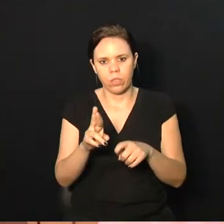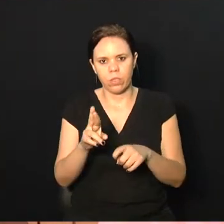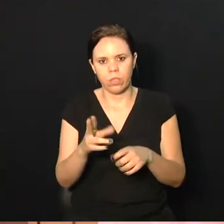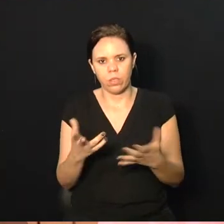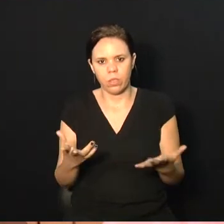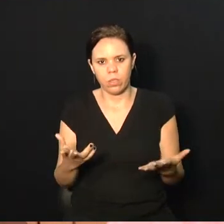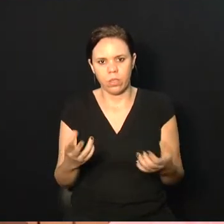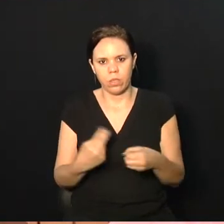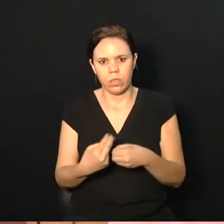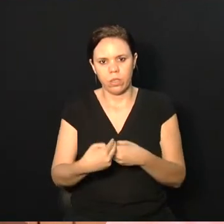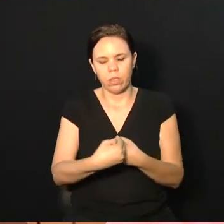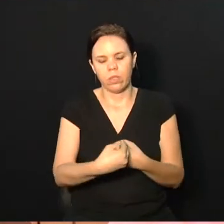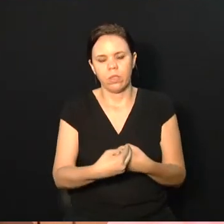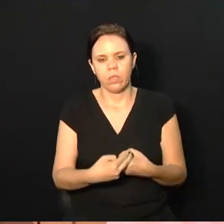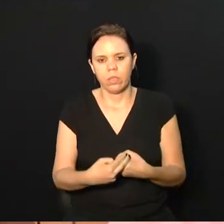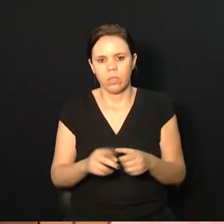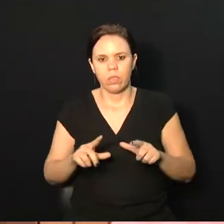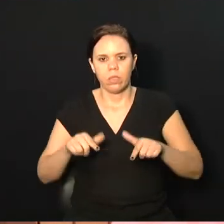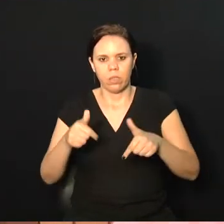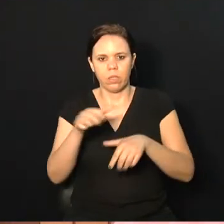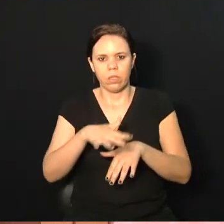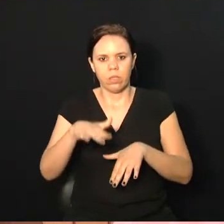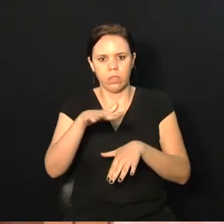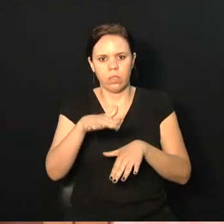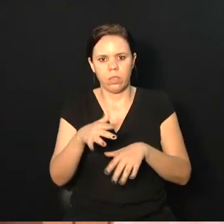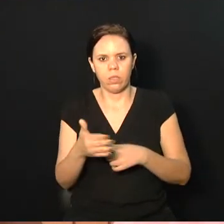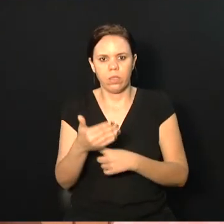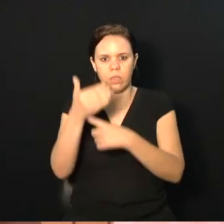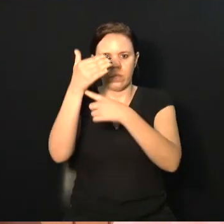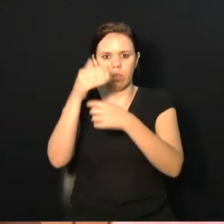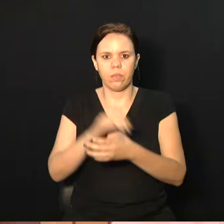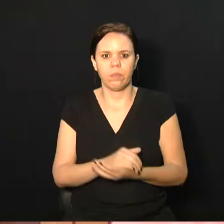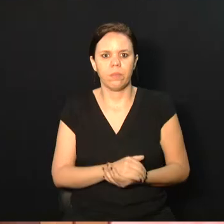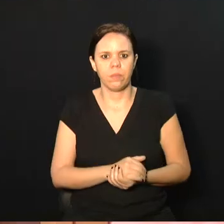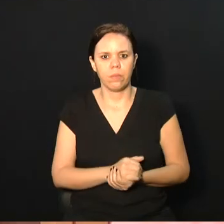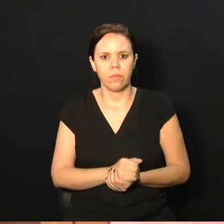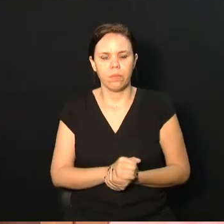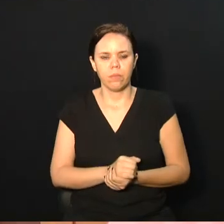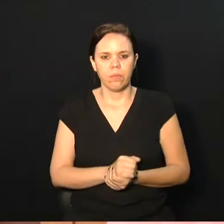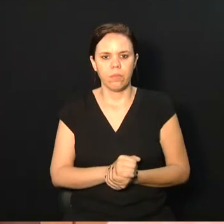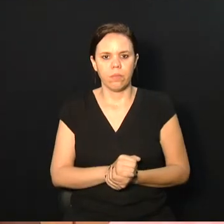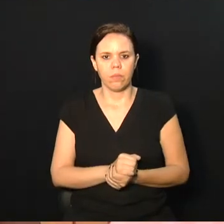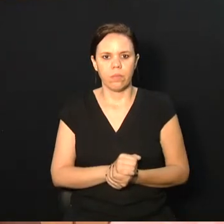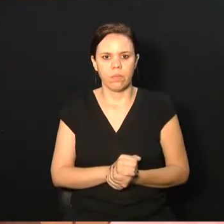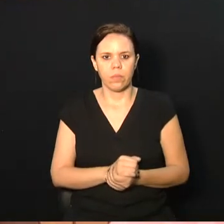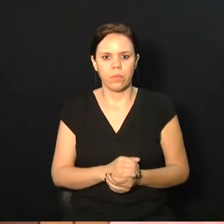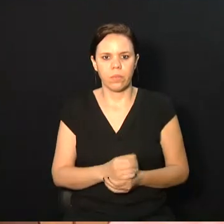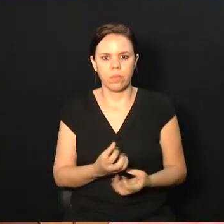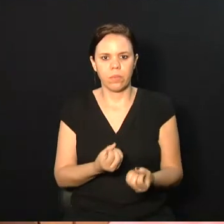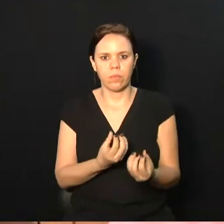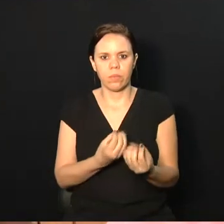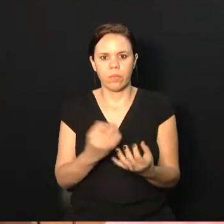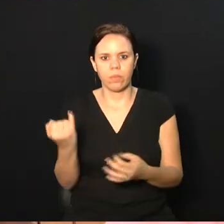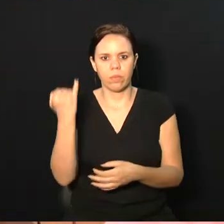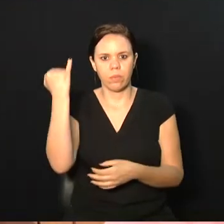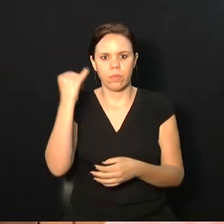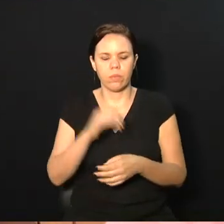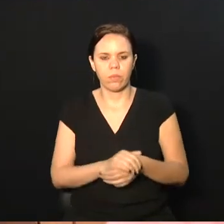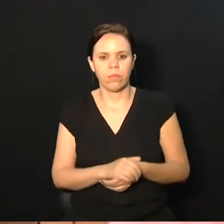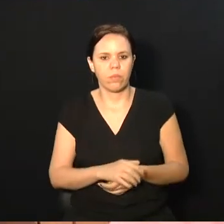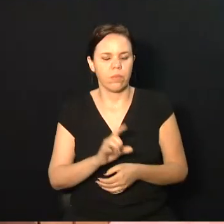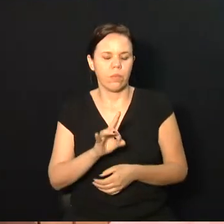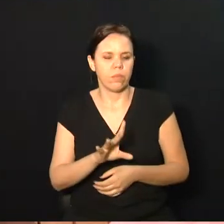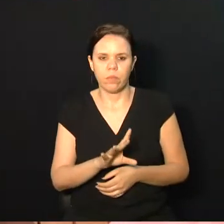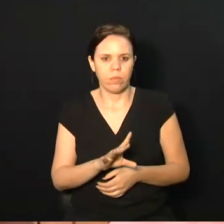da Unicamp, né, que atuam nessa área da tecnologia, que trouxe informações também importantes, não